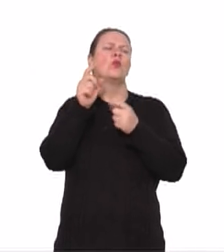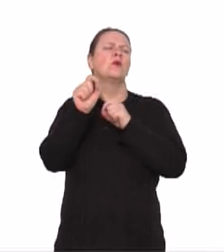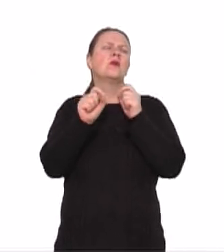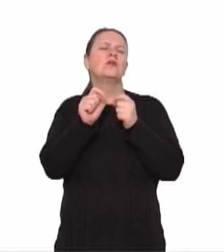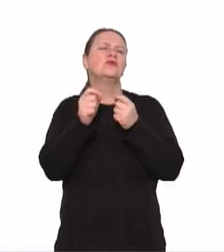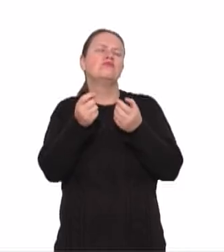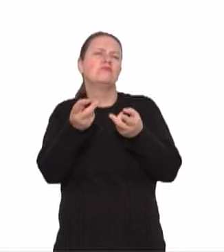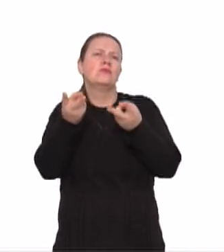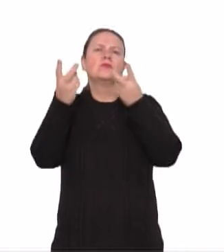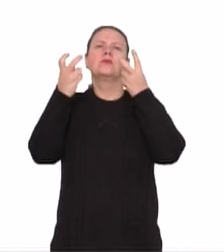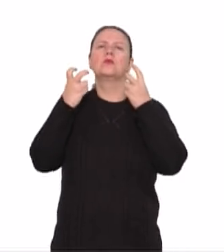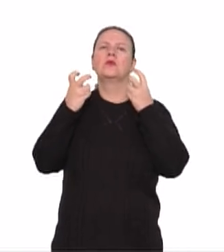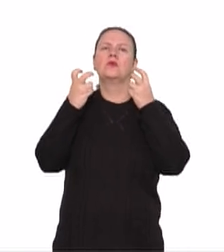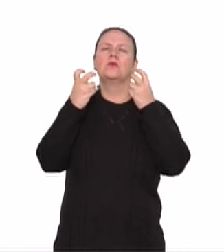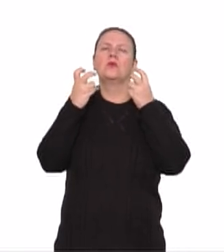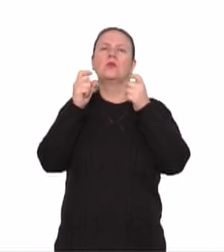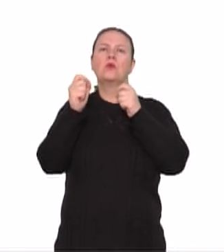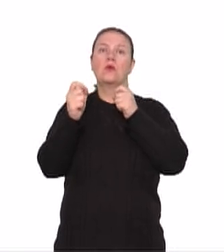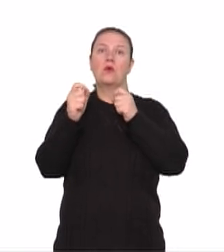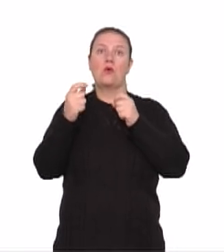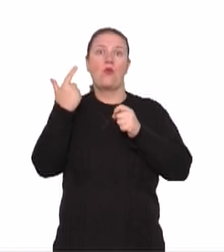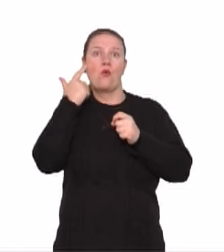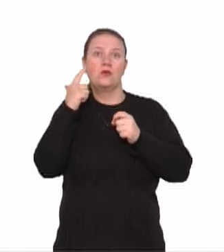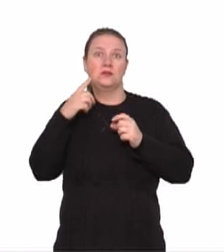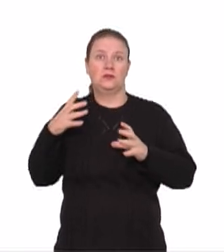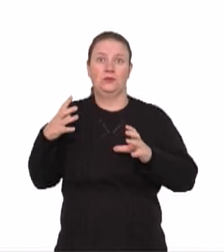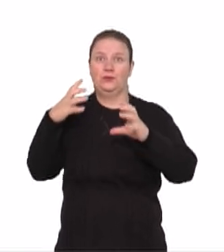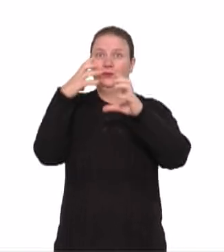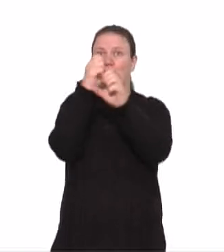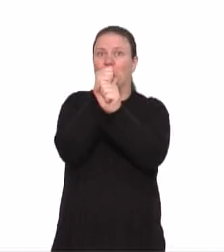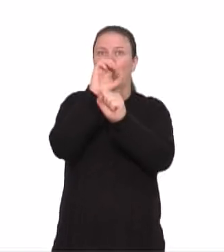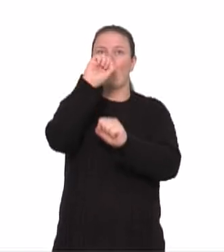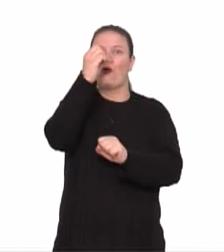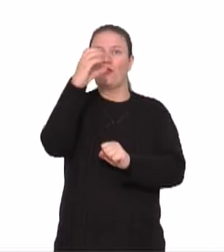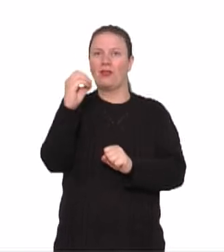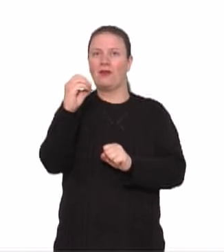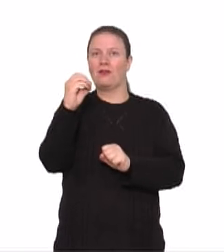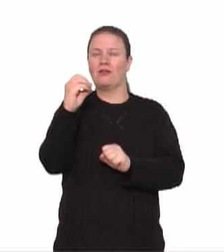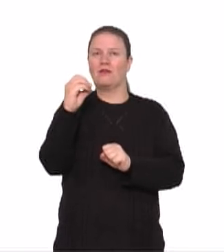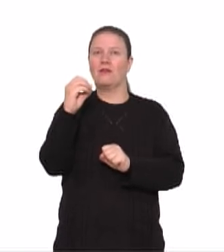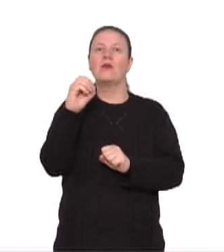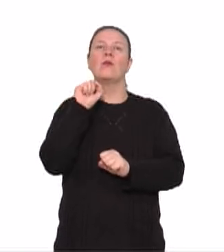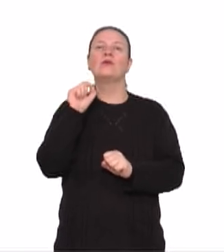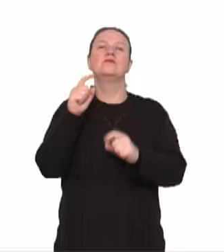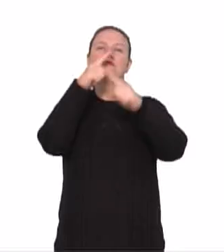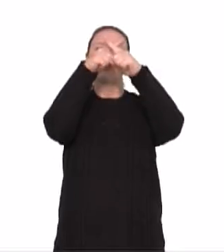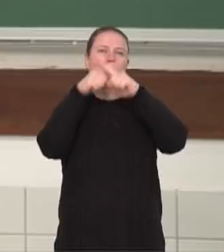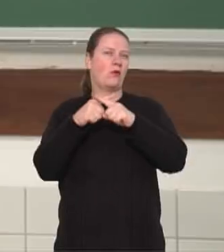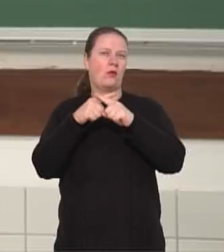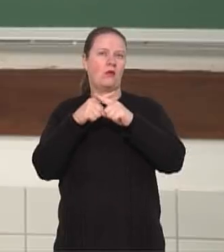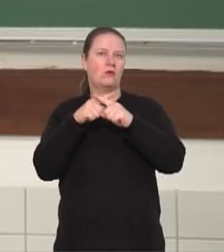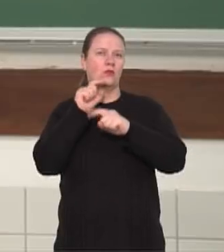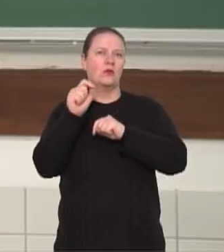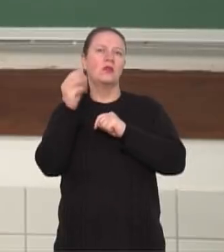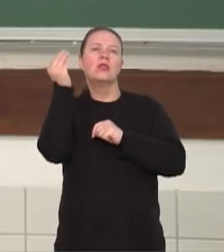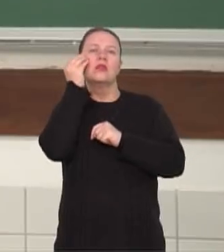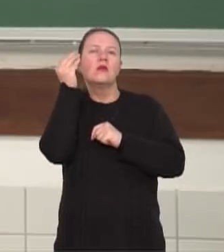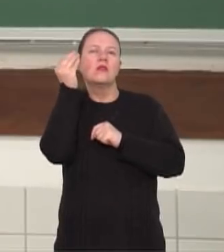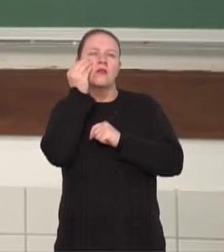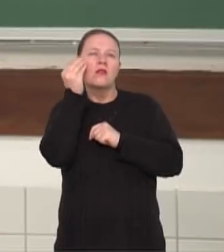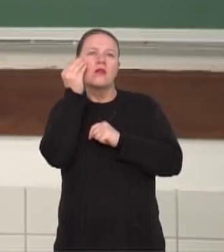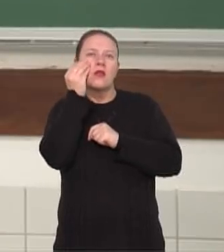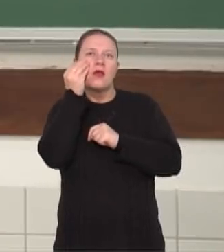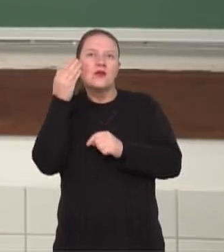nas entrelinhas? Fazer 80 pontos no campeonato, né? Seria o complemento verbal do verbo tentar. Todo mundo tenta o quê? Fazer